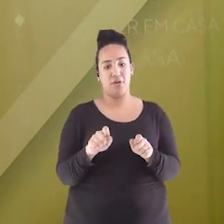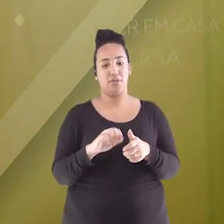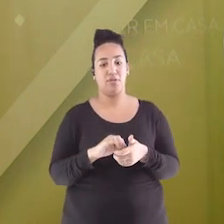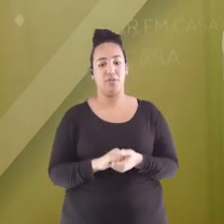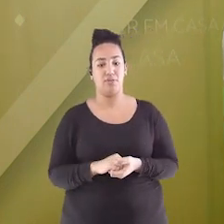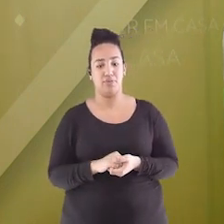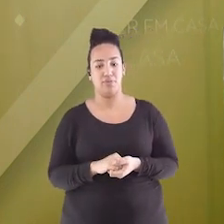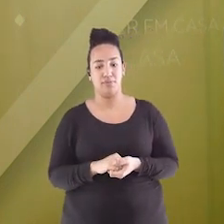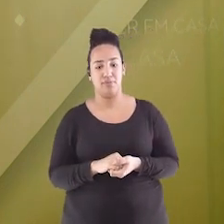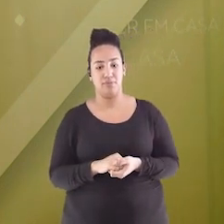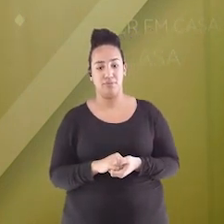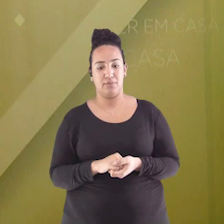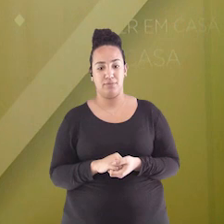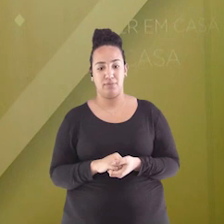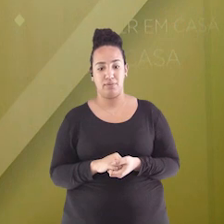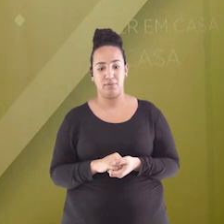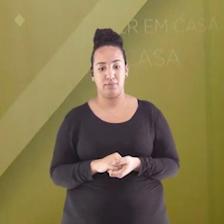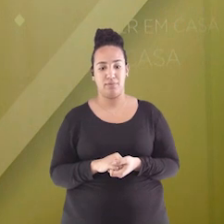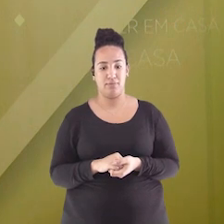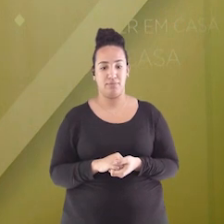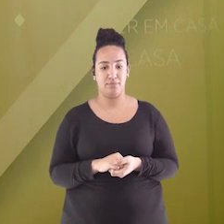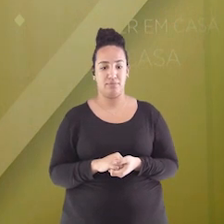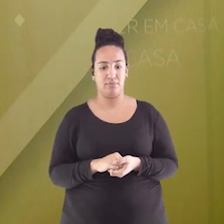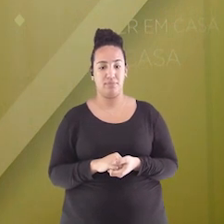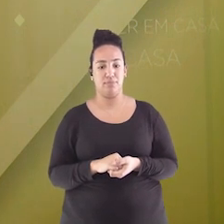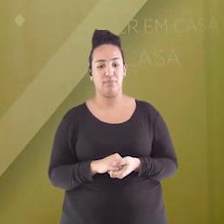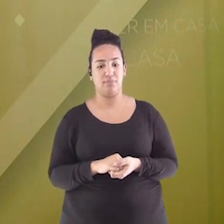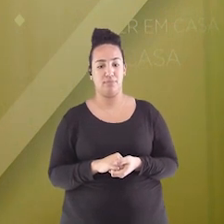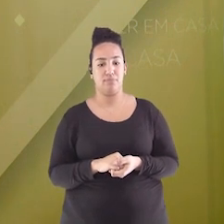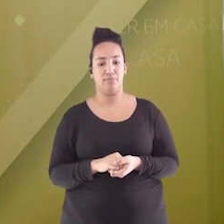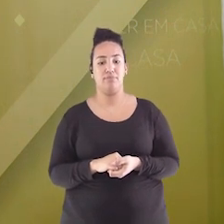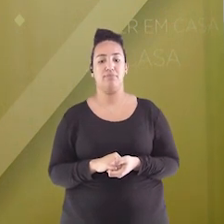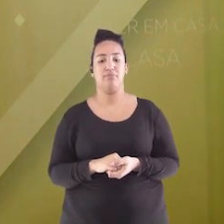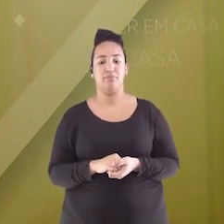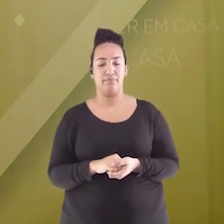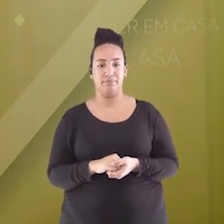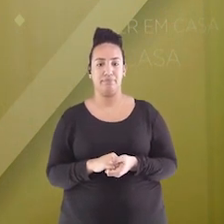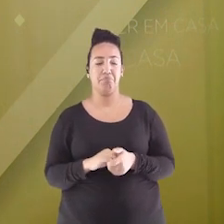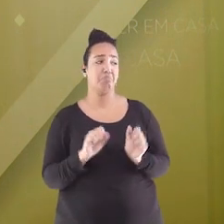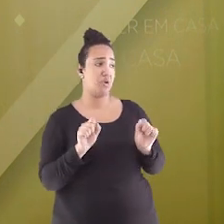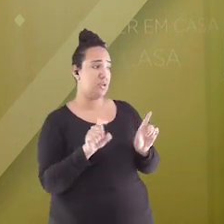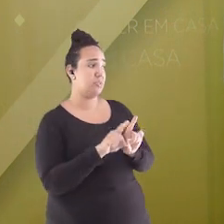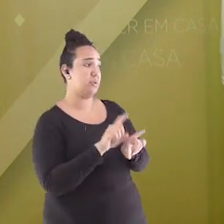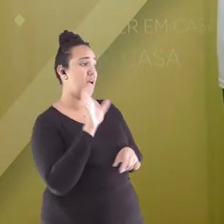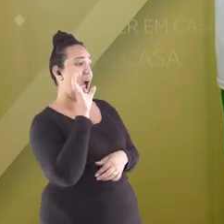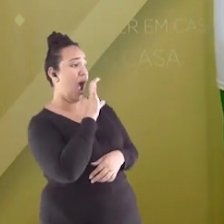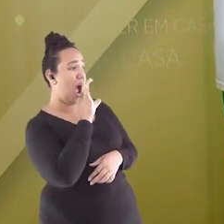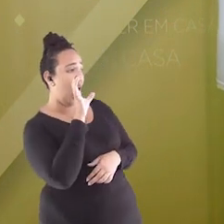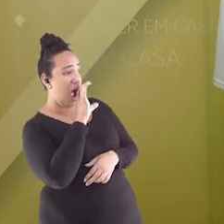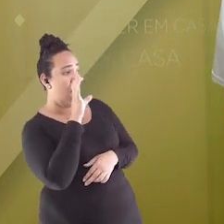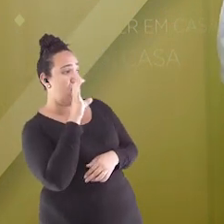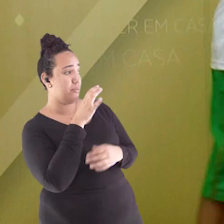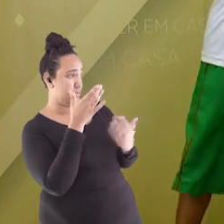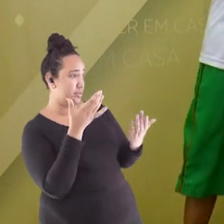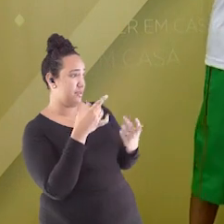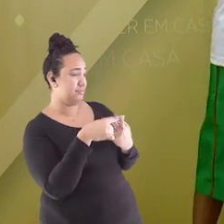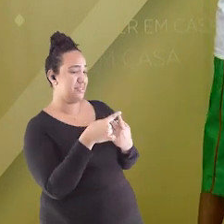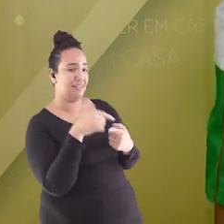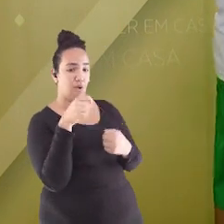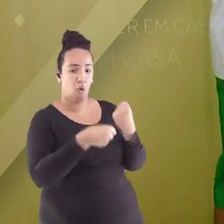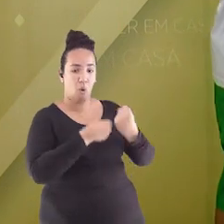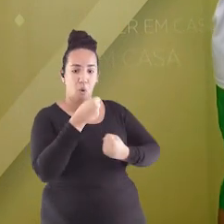será que eles colocaram rápido e veloz? Pode ser veloz também, né? Porque ele